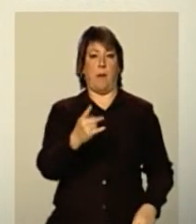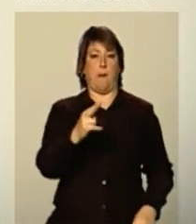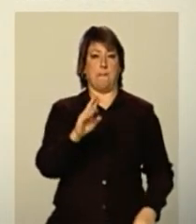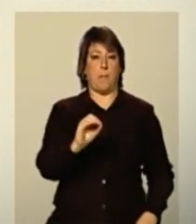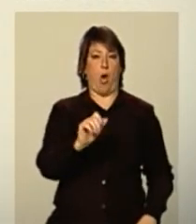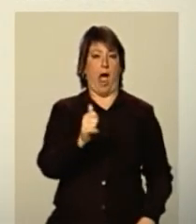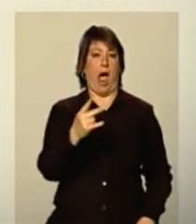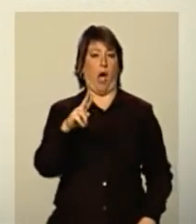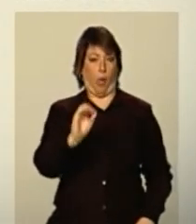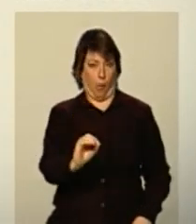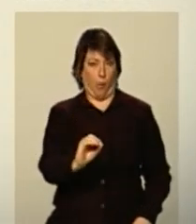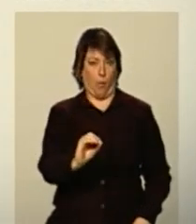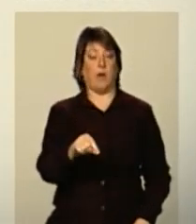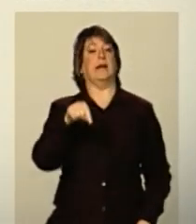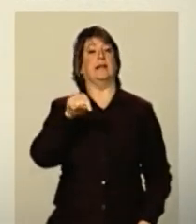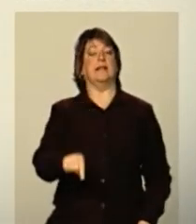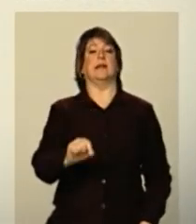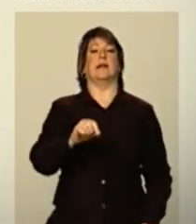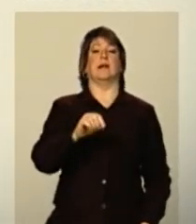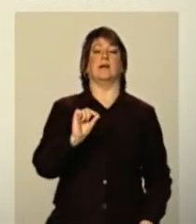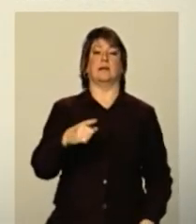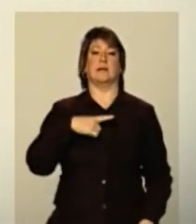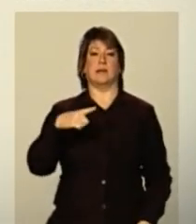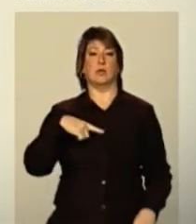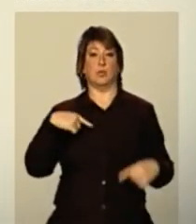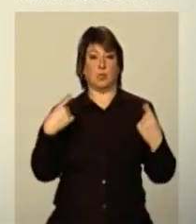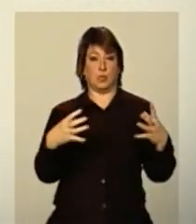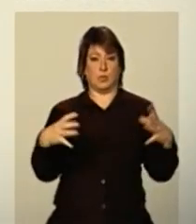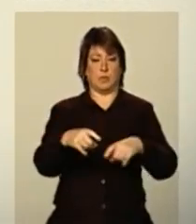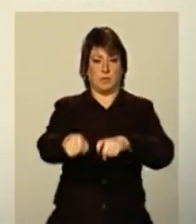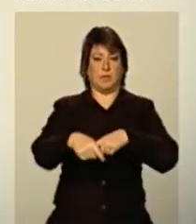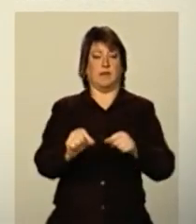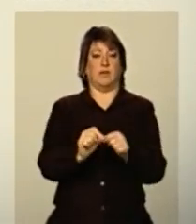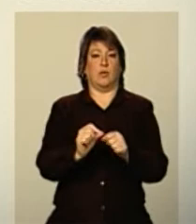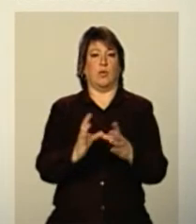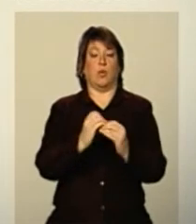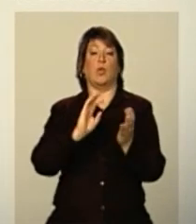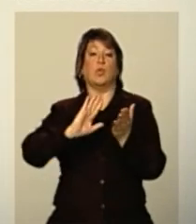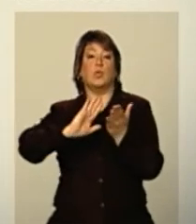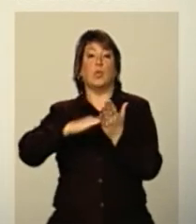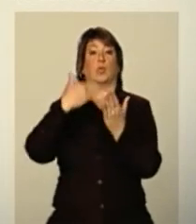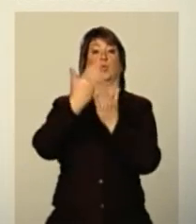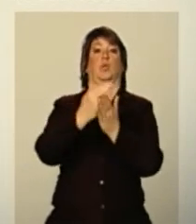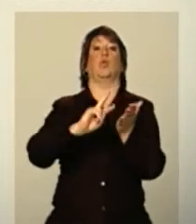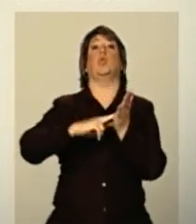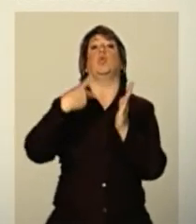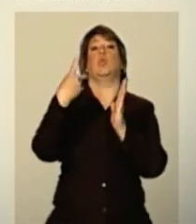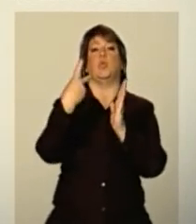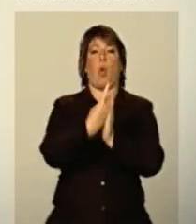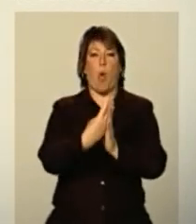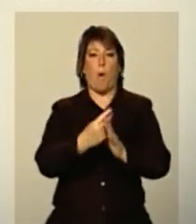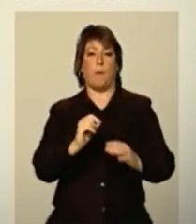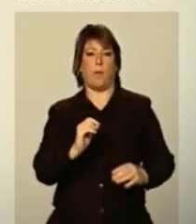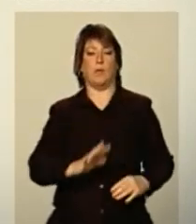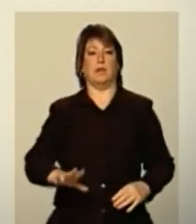Para os médios produtores, nós dobramos o valor de cobertura e eles vão poder segurar